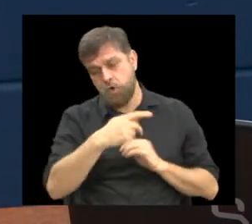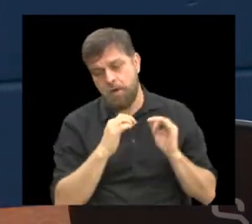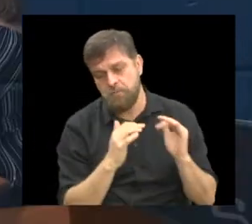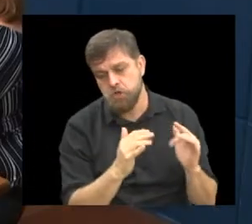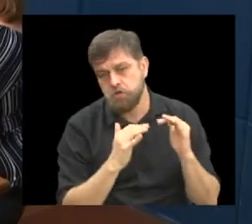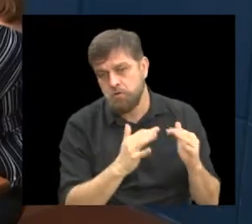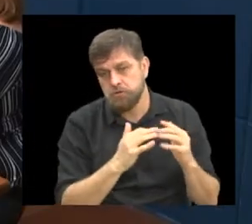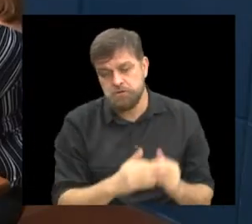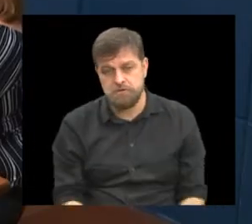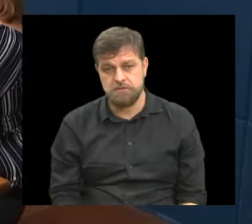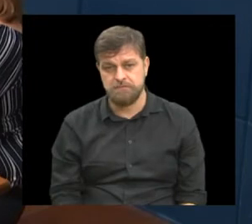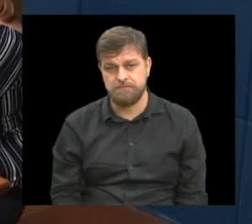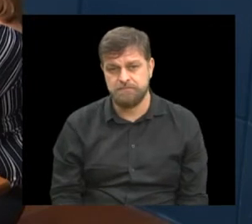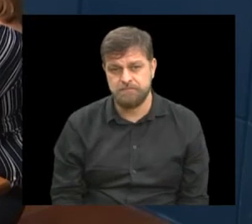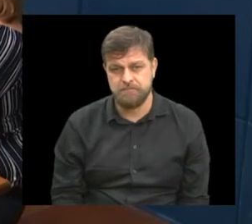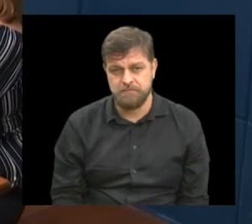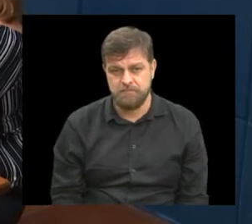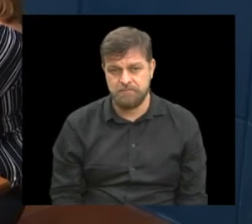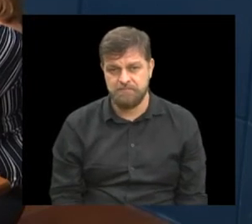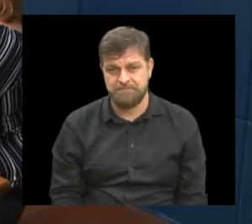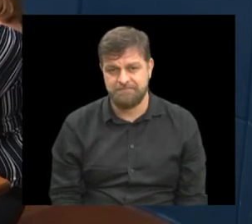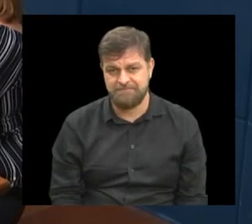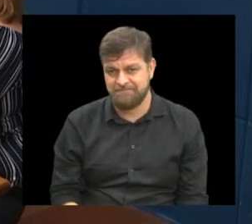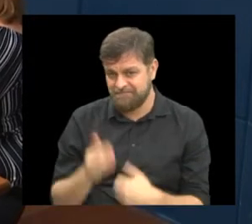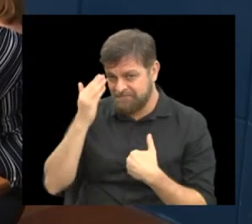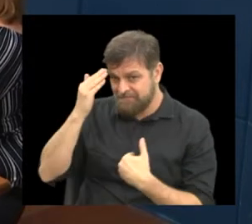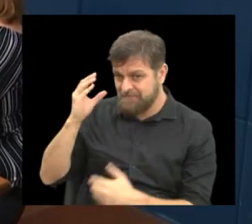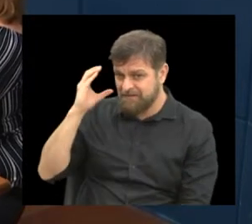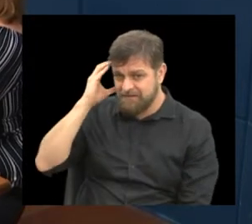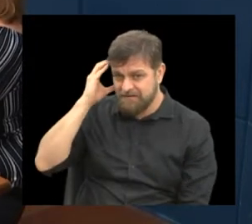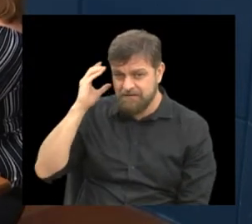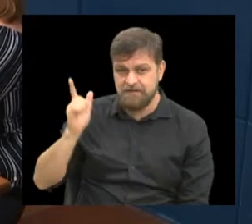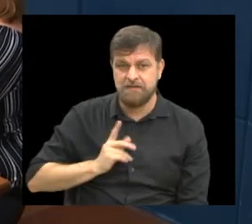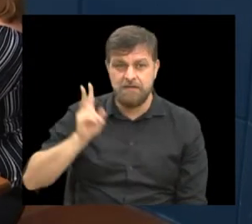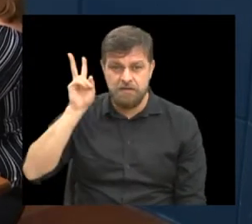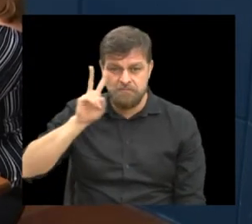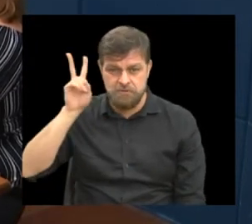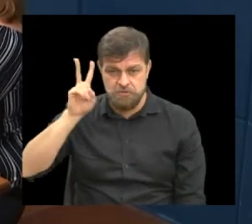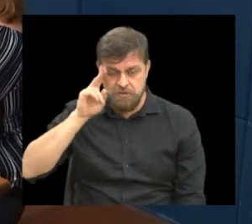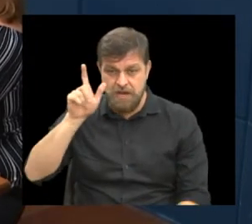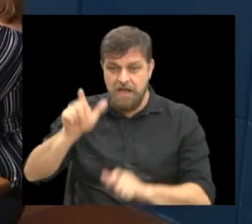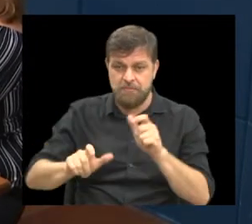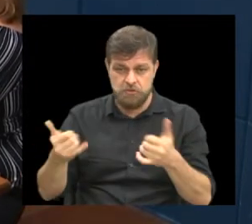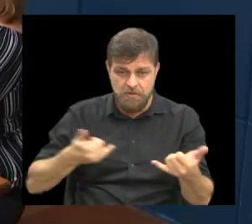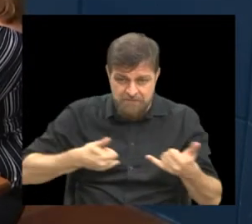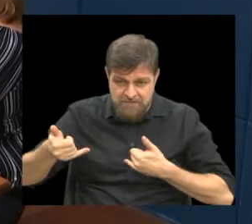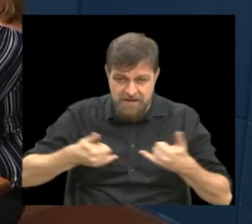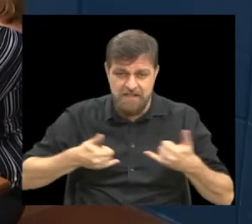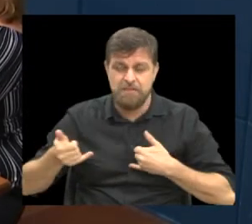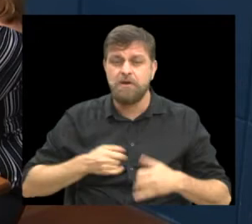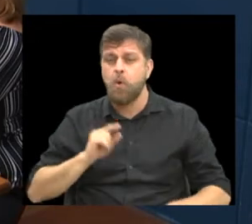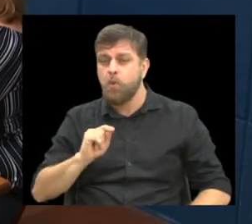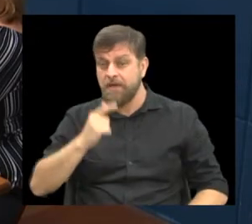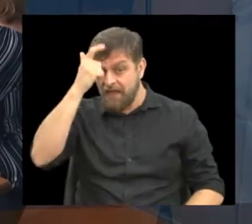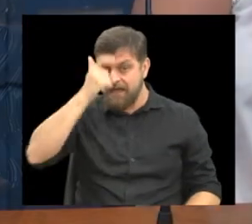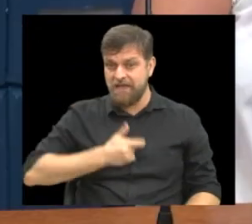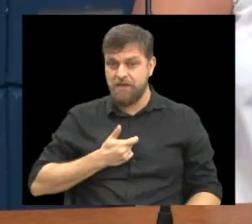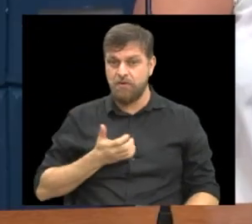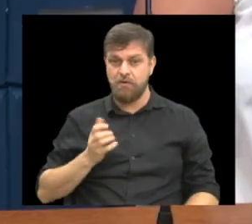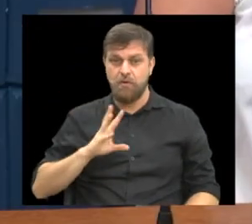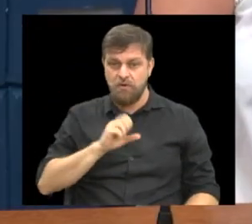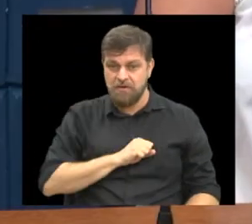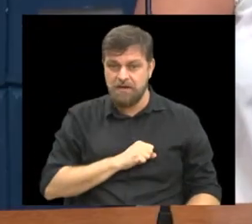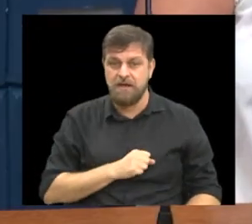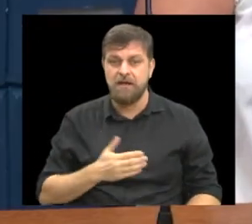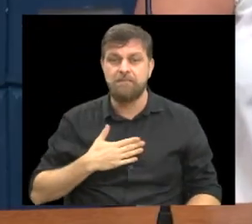Ok, muito obrigado, Cris. Eu tenho uma história também, as pessoas que me ouvem, eu sempre conto, Paulo, que a minha menina